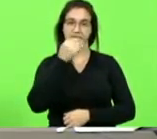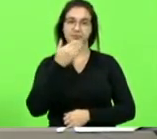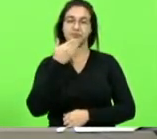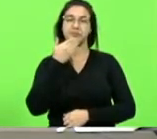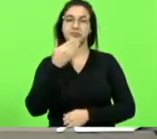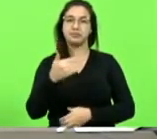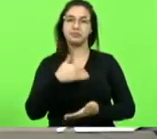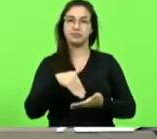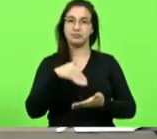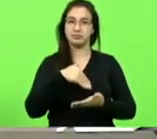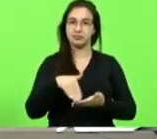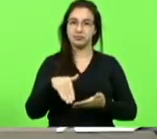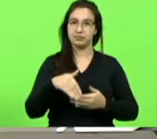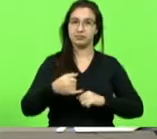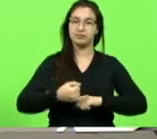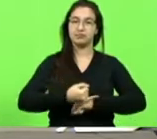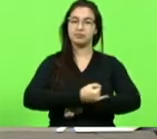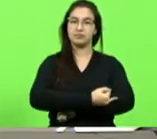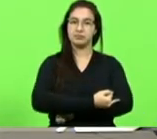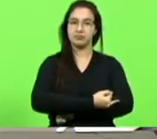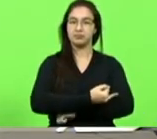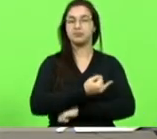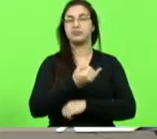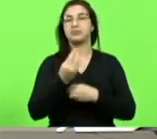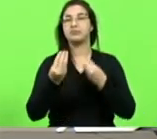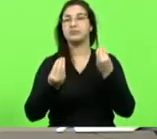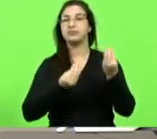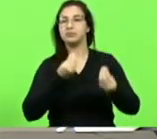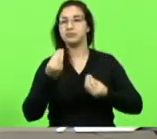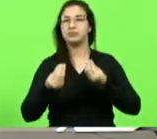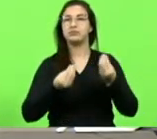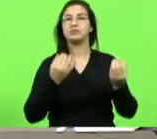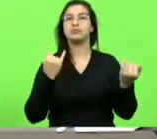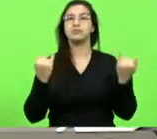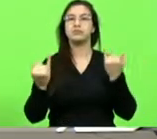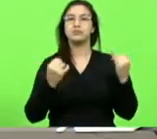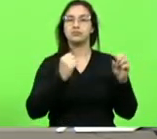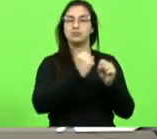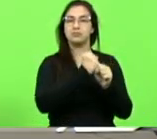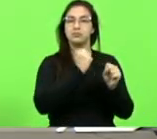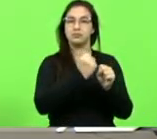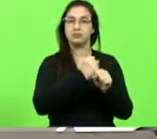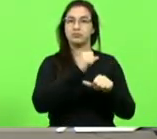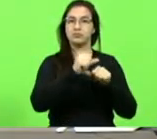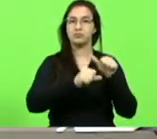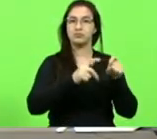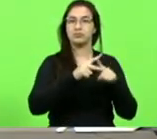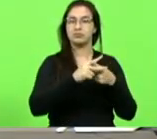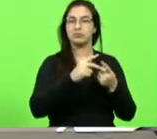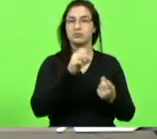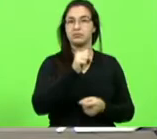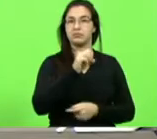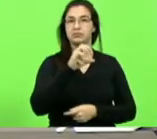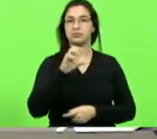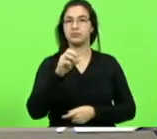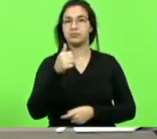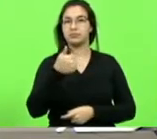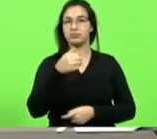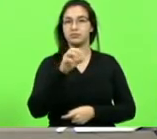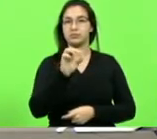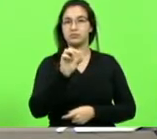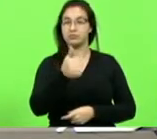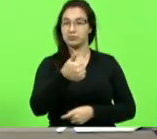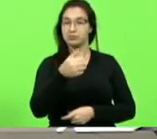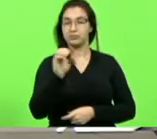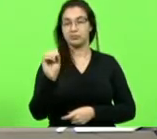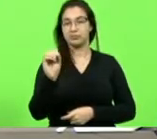ao secretário de Estado da Infraestrutura e Mobilidade informações acerca da realização de obras de recuperação da SC-110, em discussão. Não